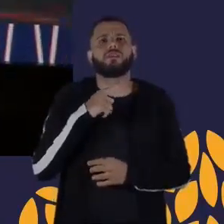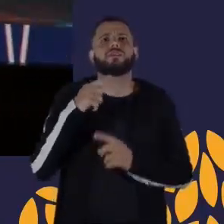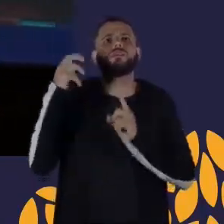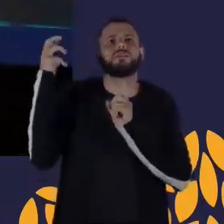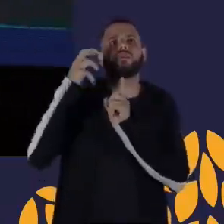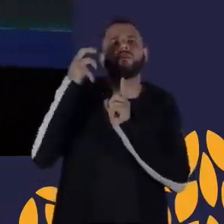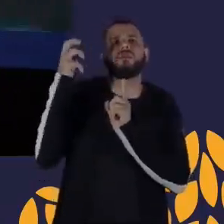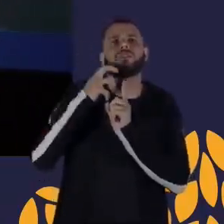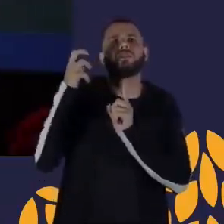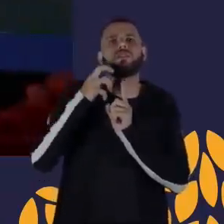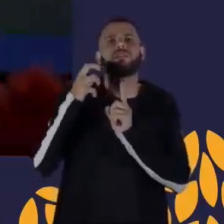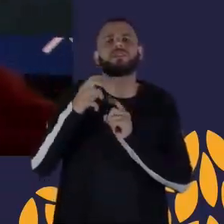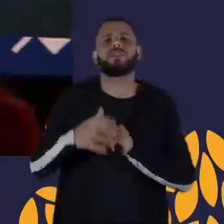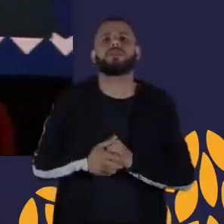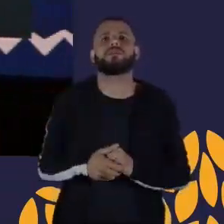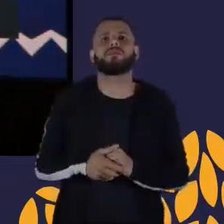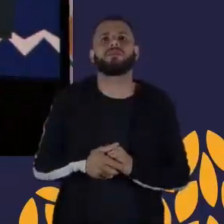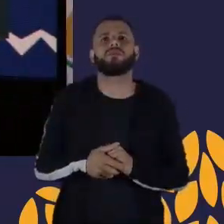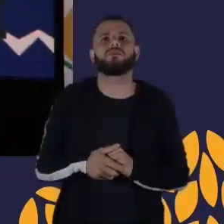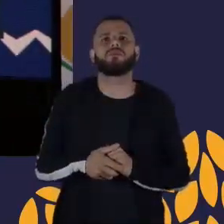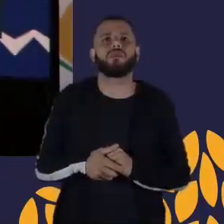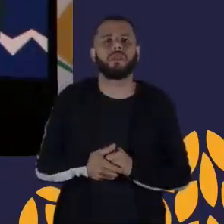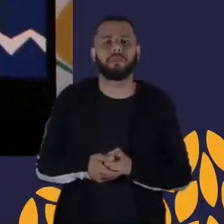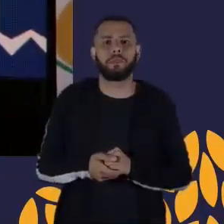afetação dos núcleos